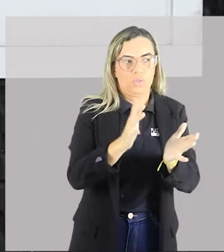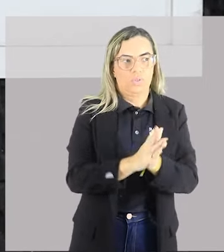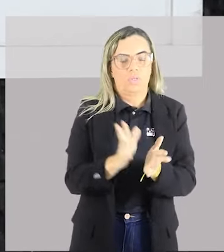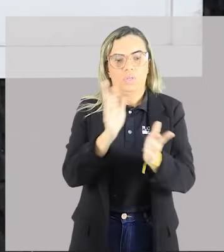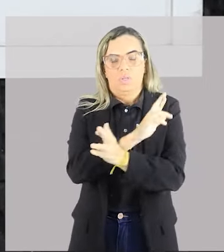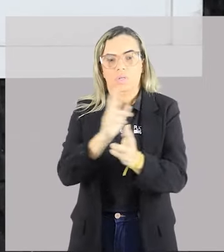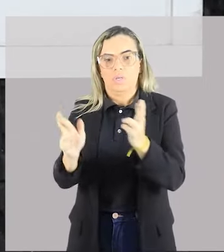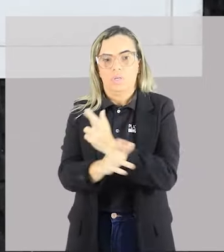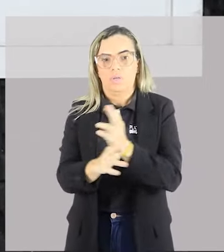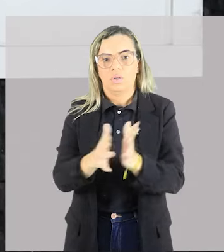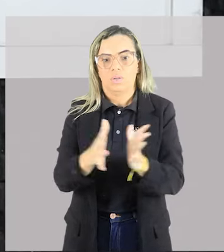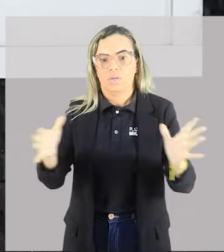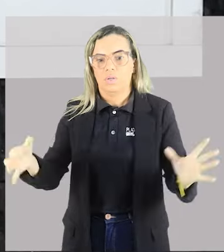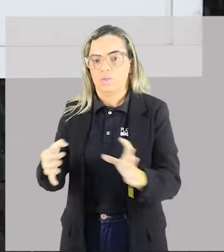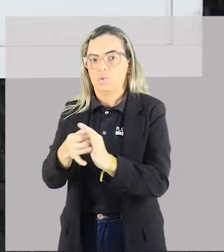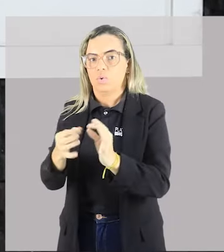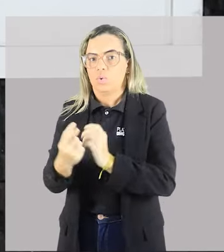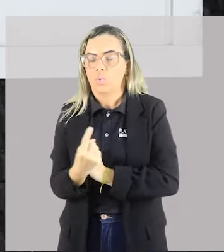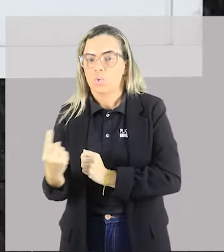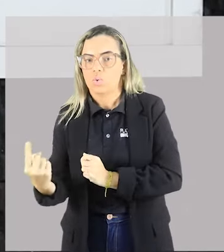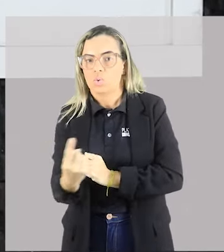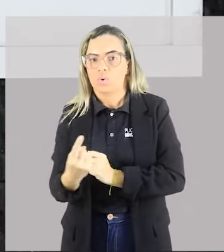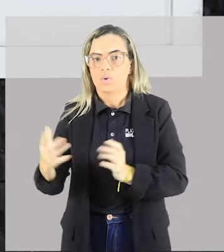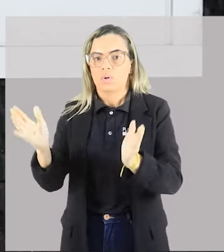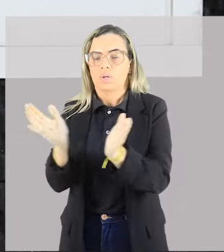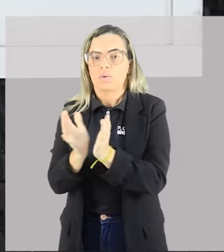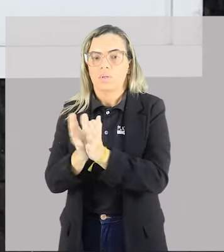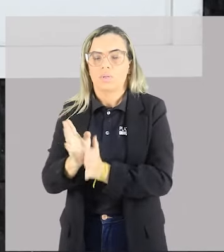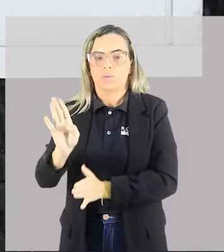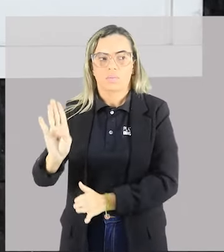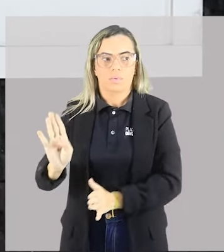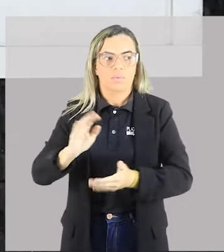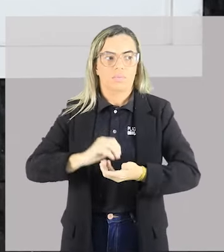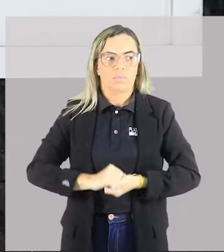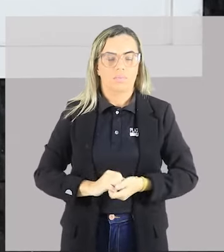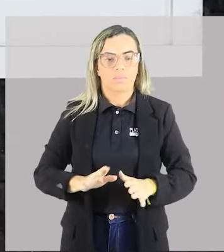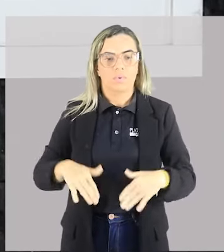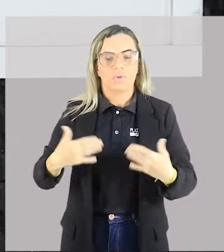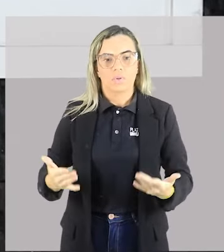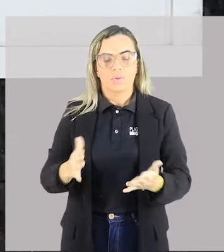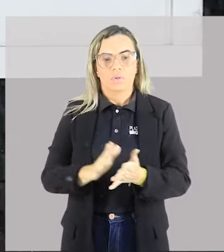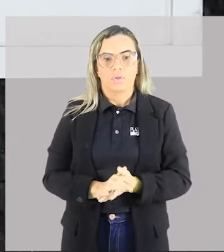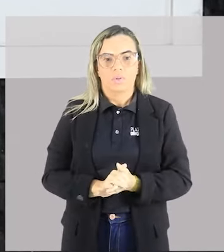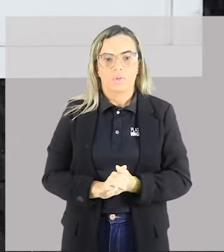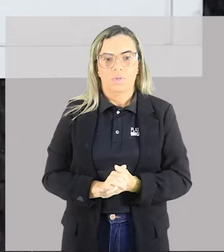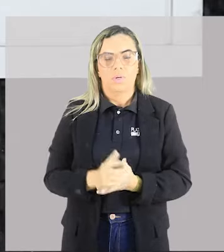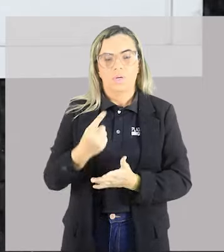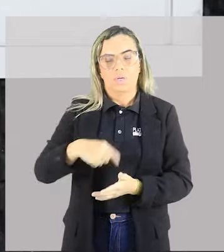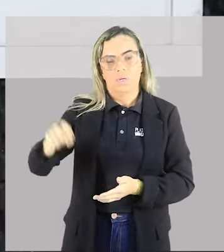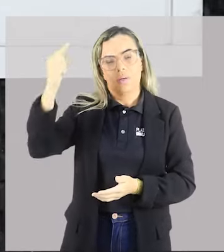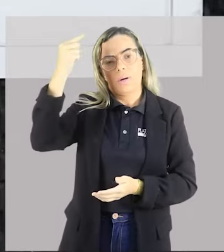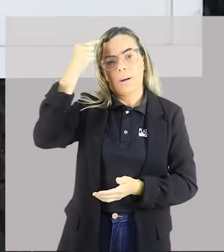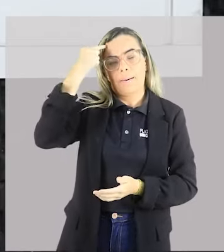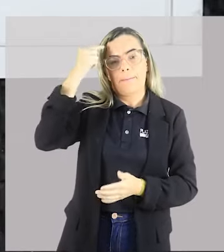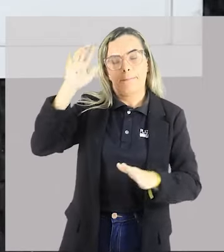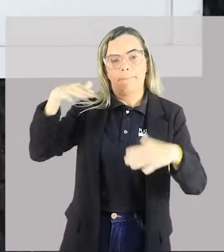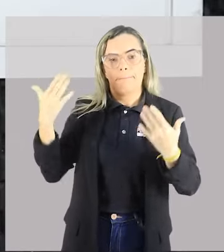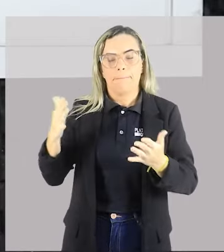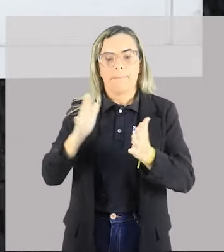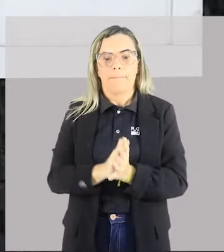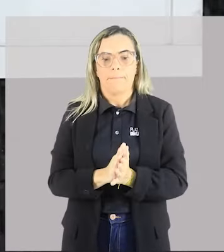associado ao único elemento de b e é razoável vou você pensar que a